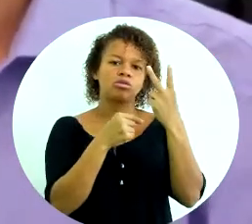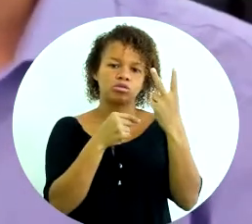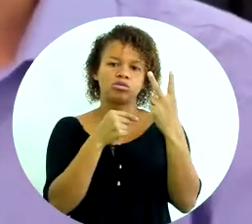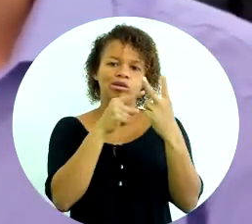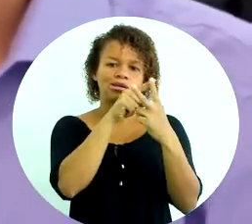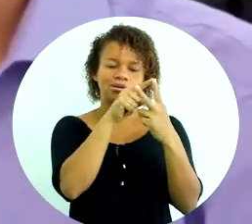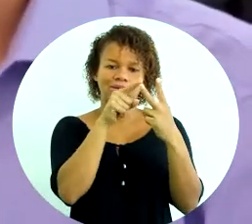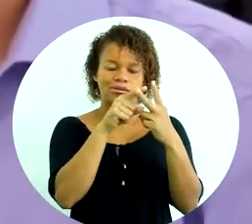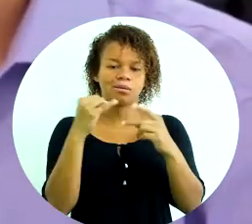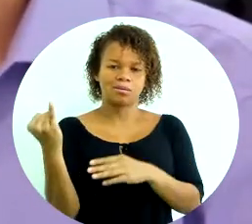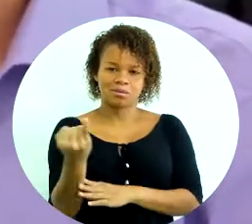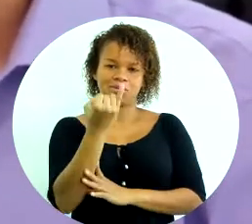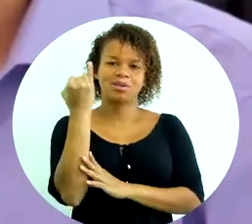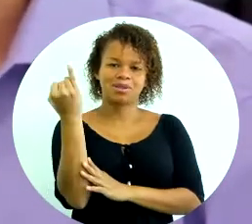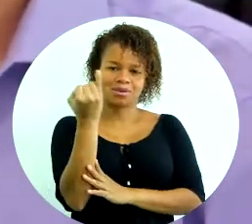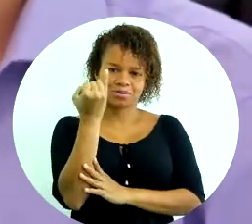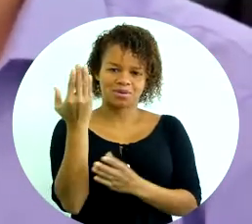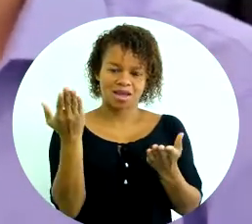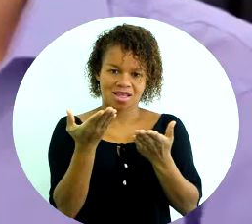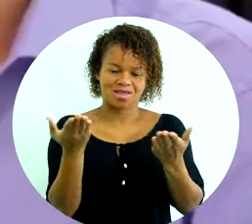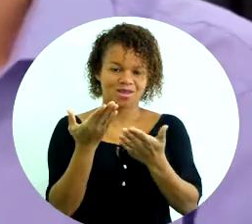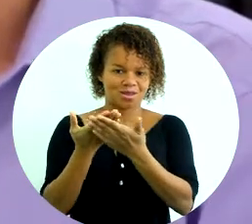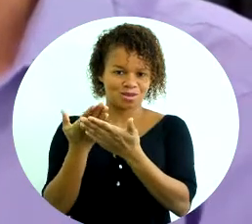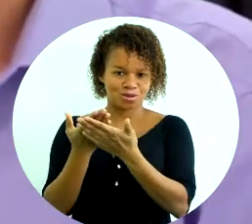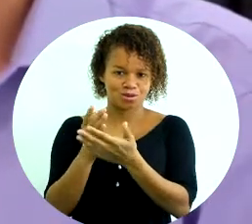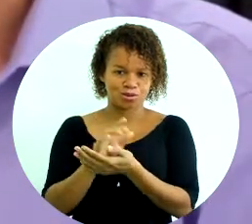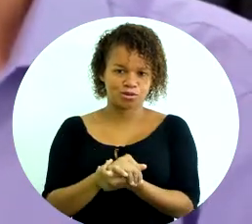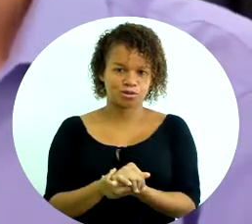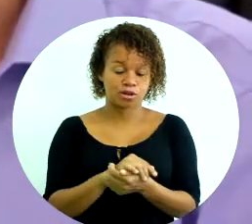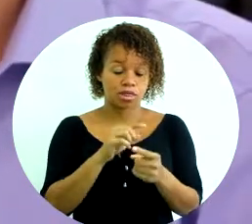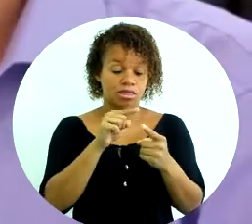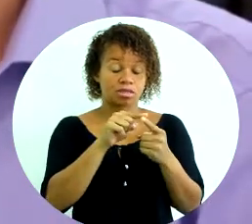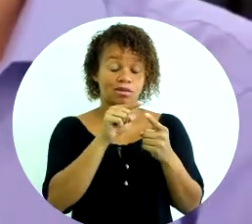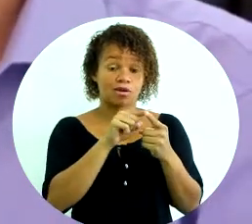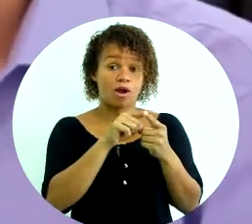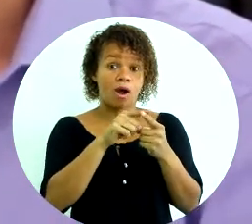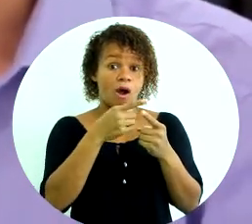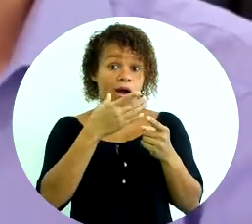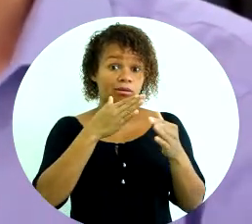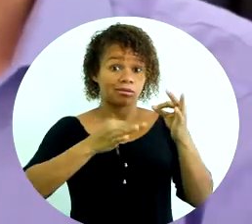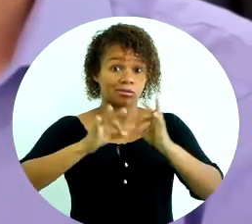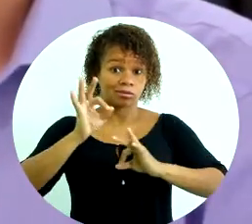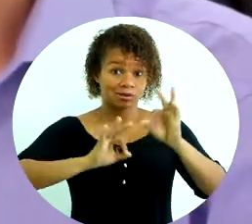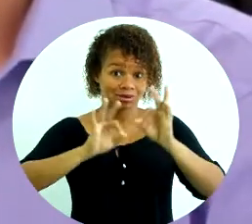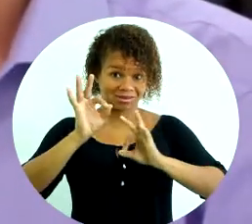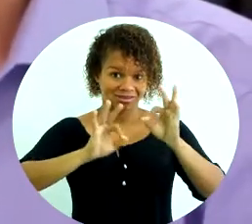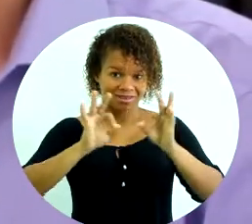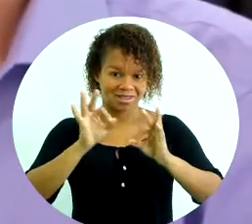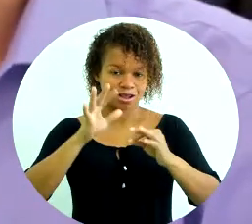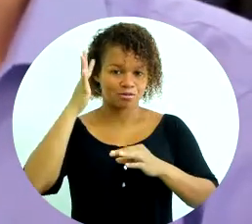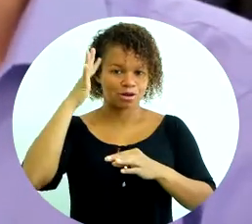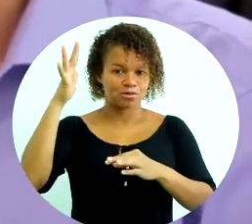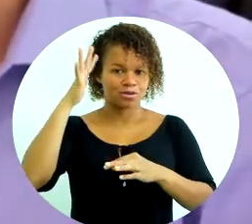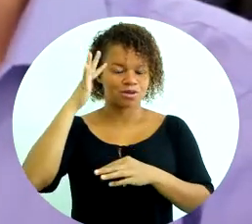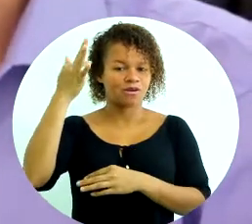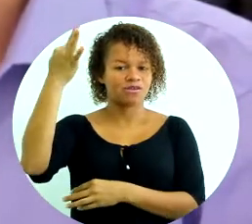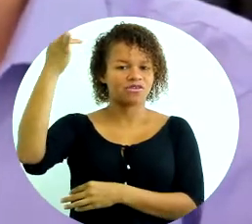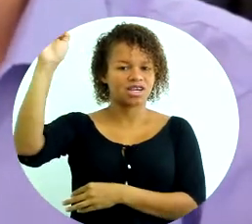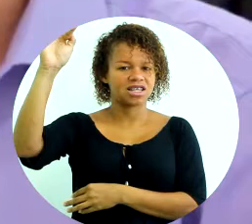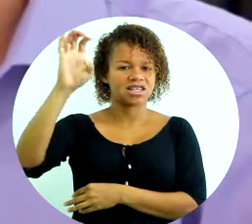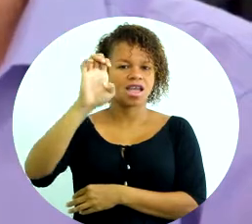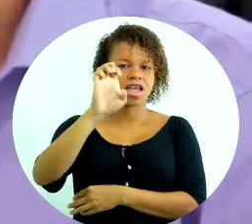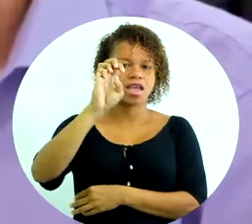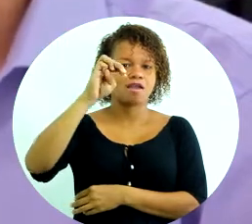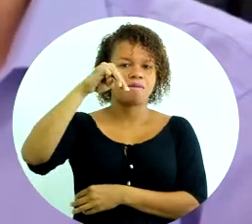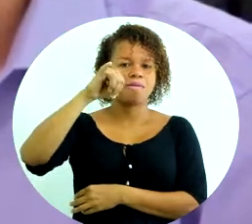destacar duas tendências que serão fundamentais na nossa abordagem. A tendência do funcionalismo, elaborada pelo